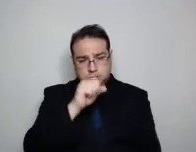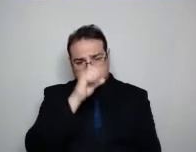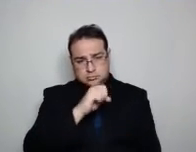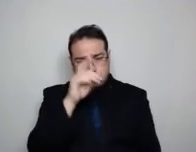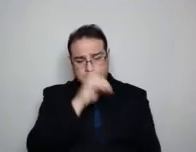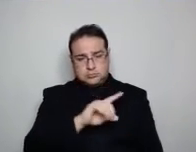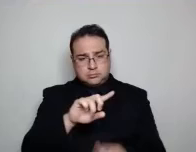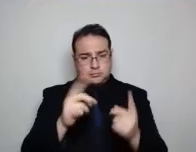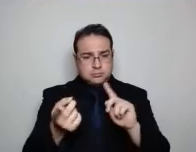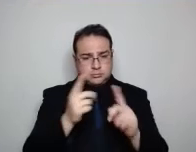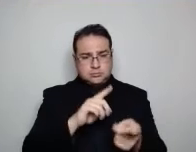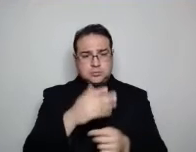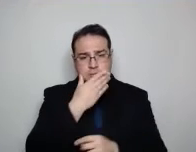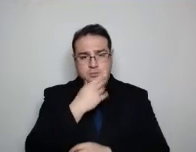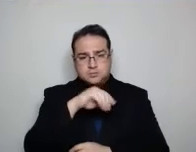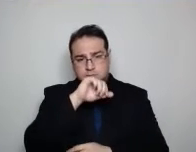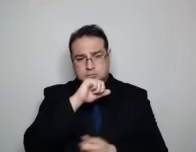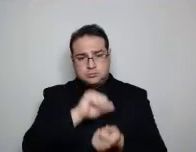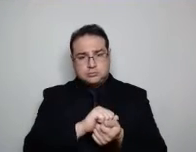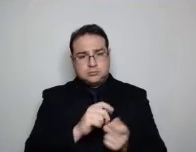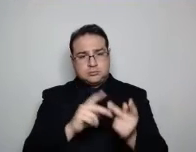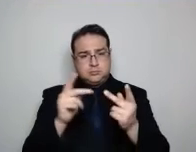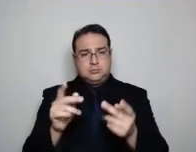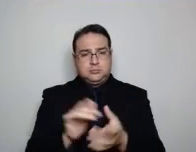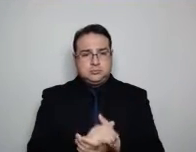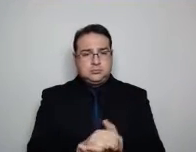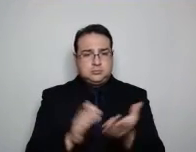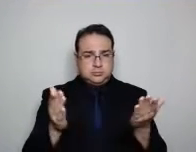pai. Ora, agravante.